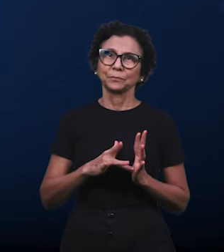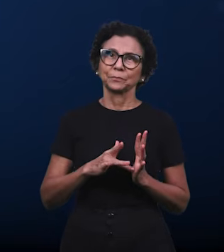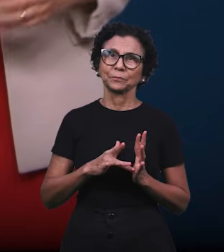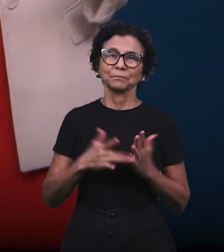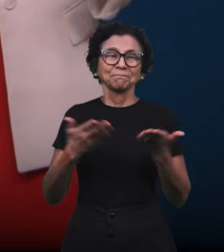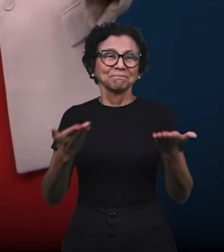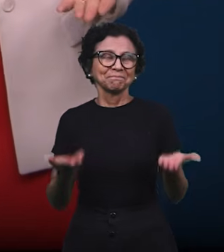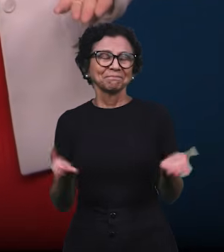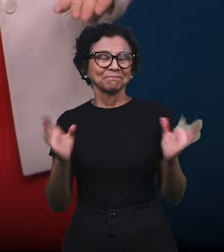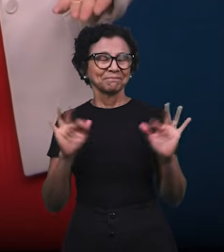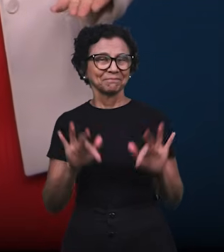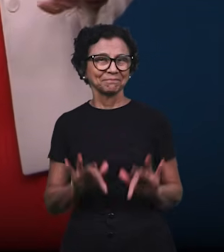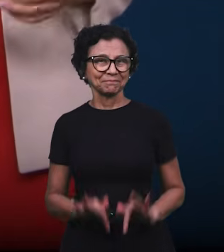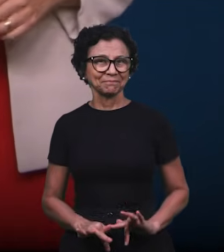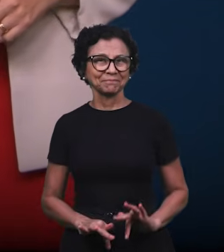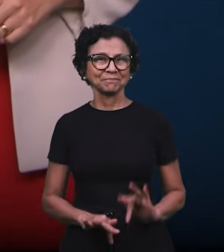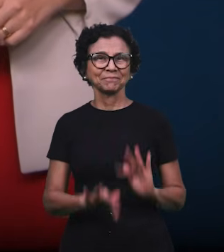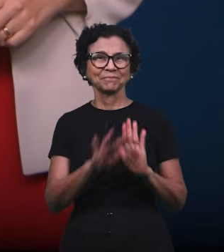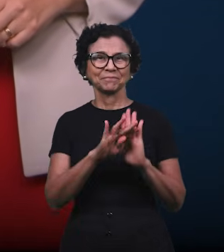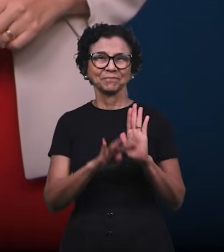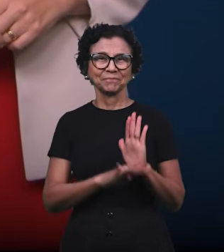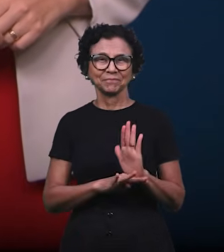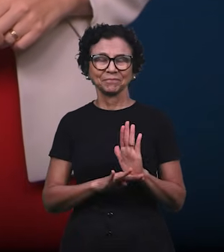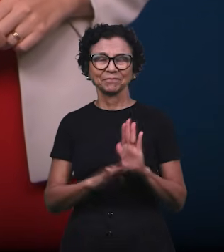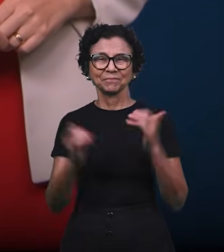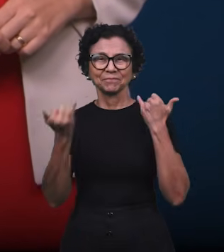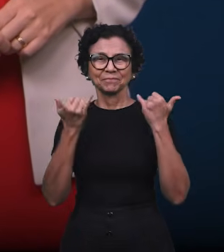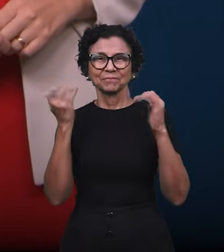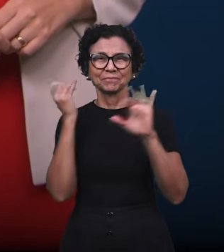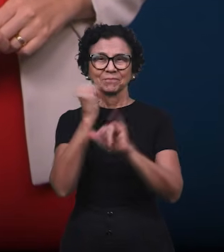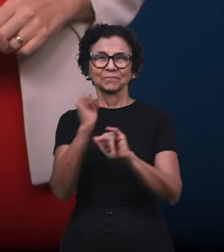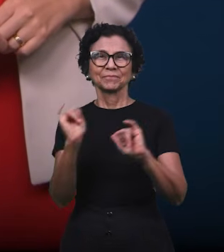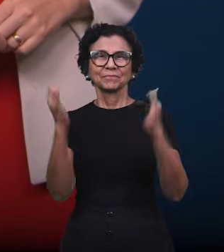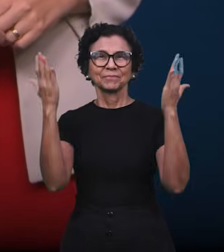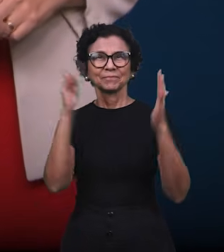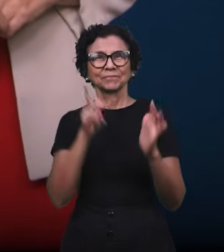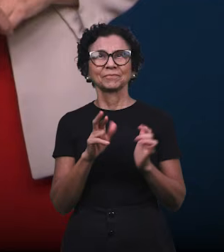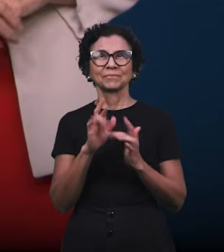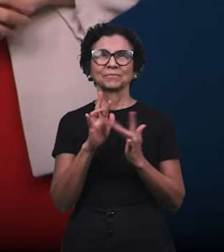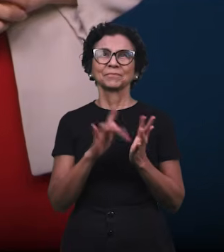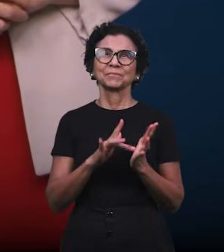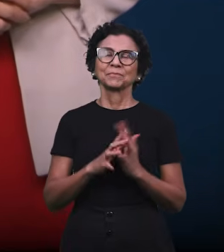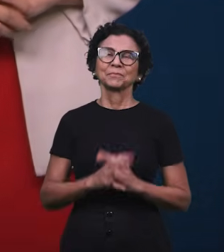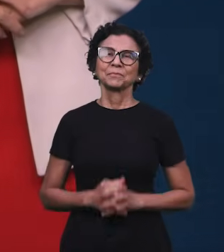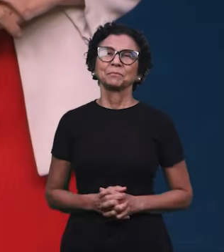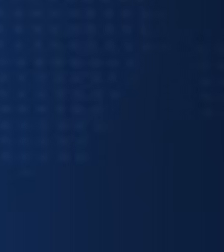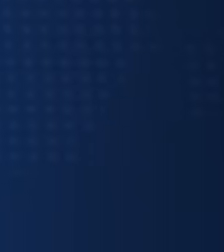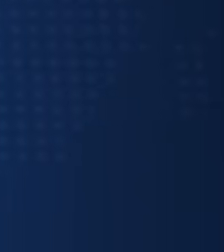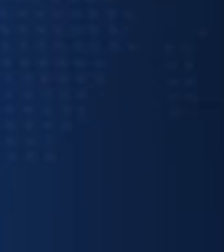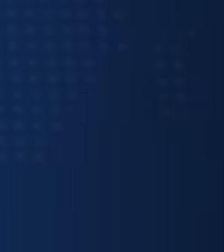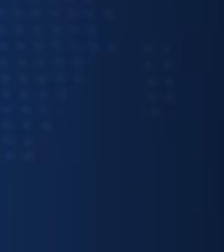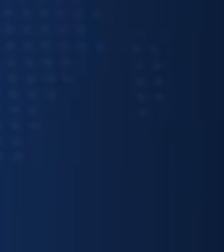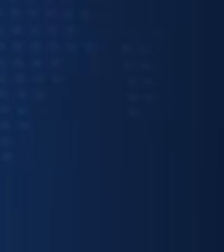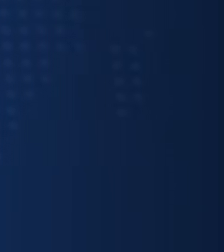Jesus. E assim encerramos mais uma edição do Painel Trombetas e Festas. A paz do Senhor.